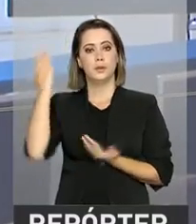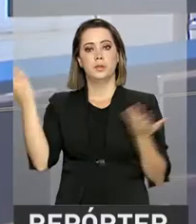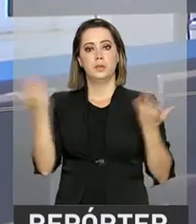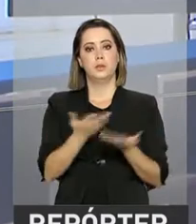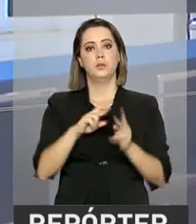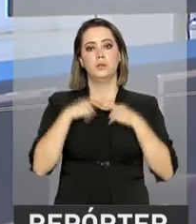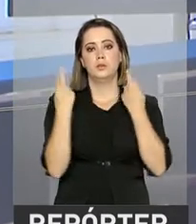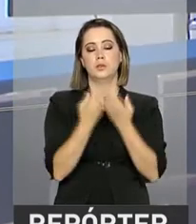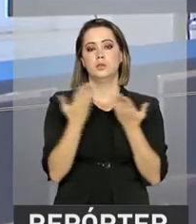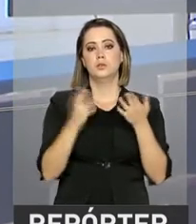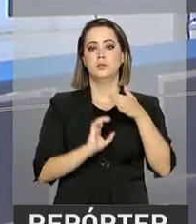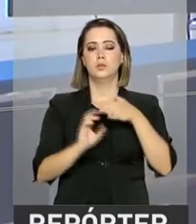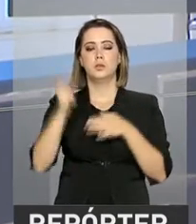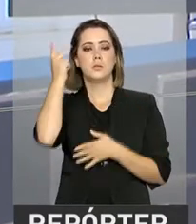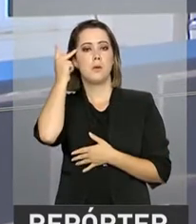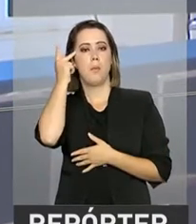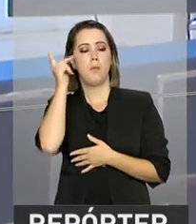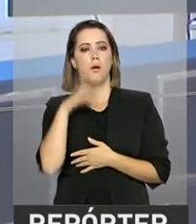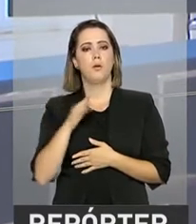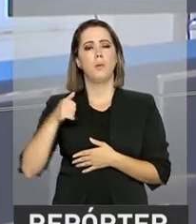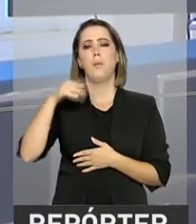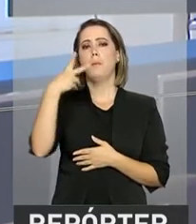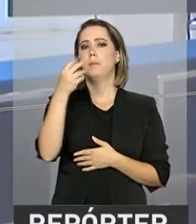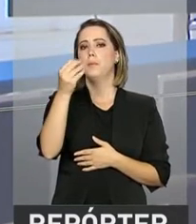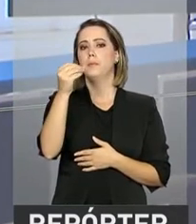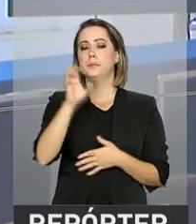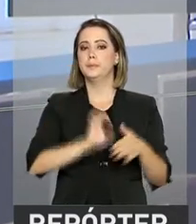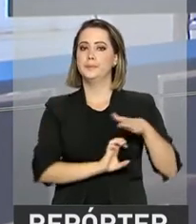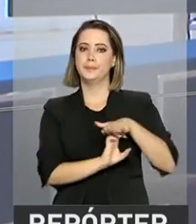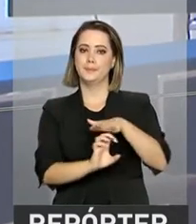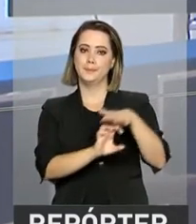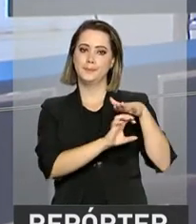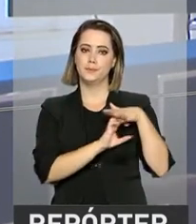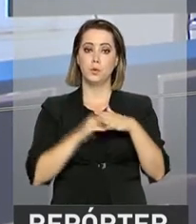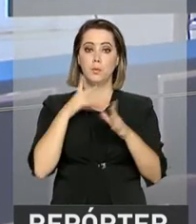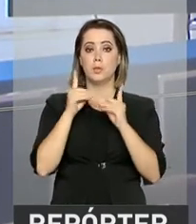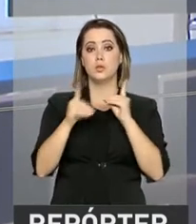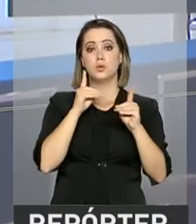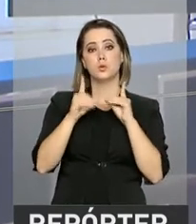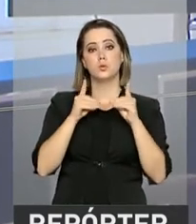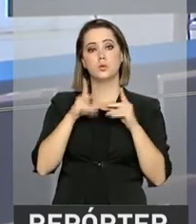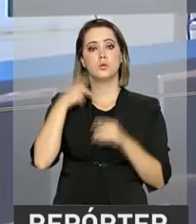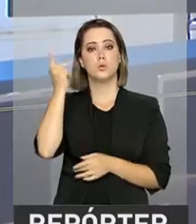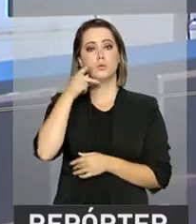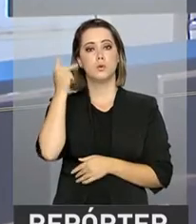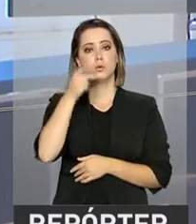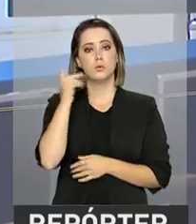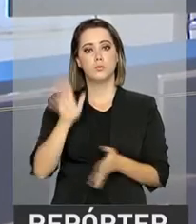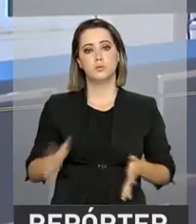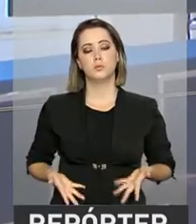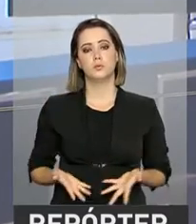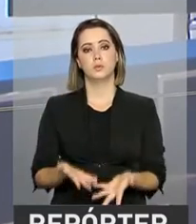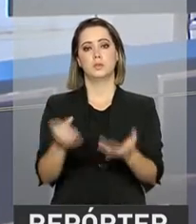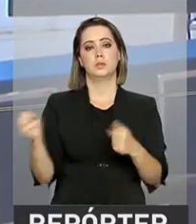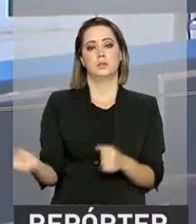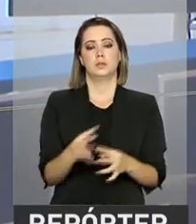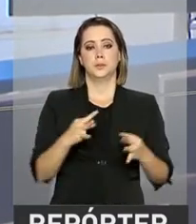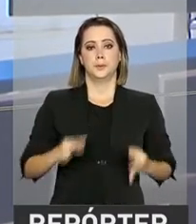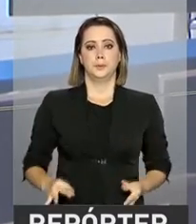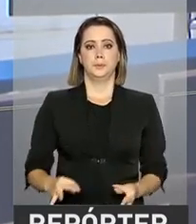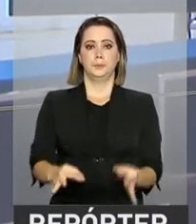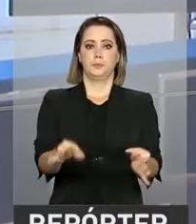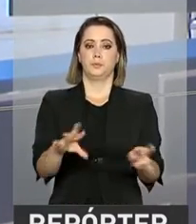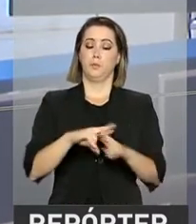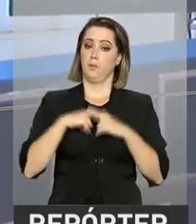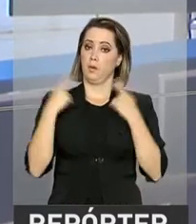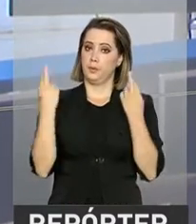Temer esteve reunido hoje em São Paulo com mais de 200 empresários para discutir políticas públicas para incentivar a inovação